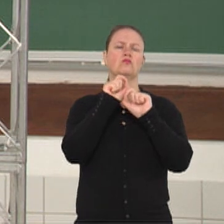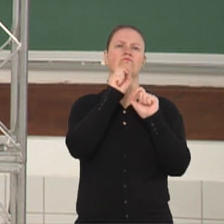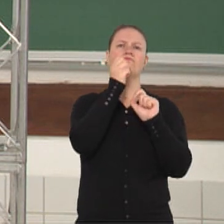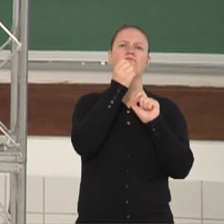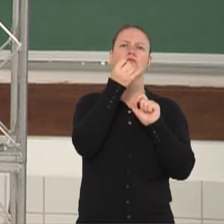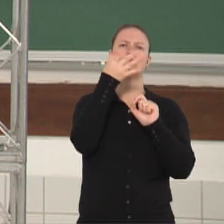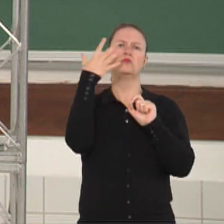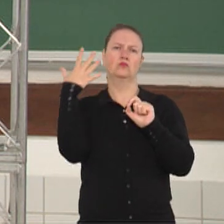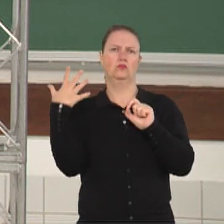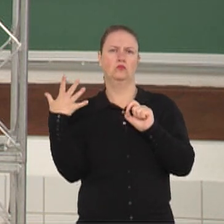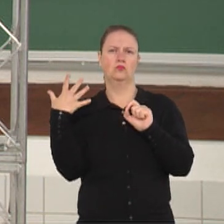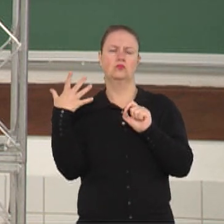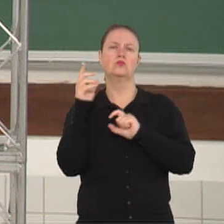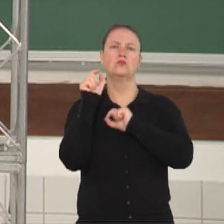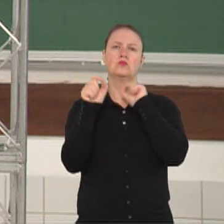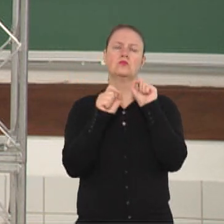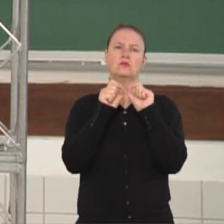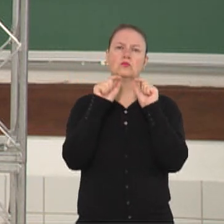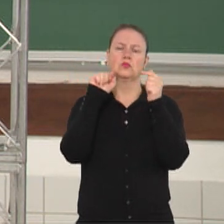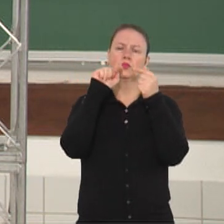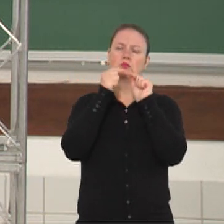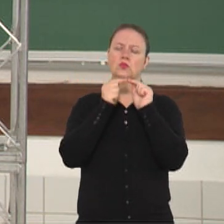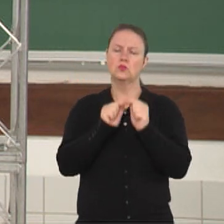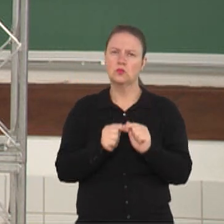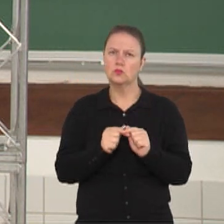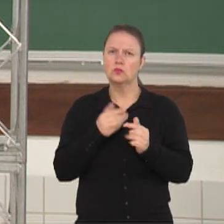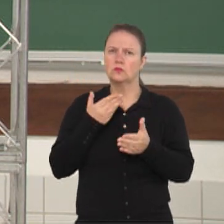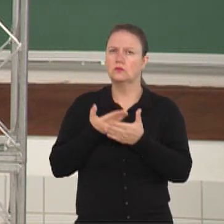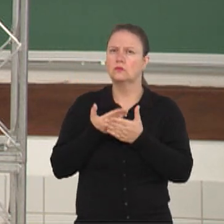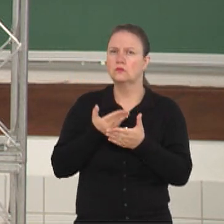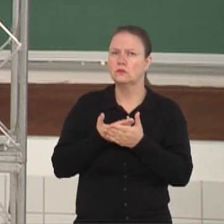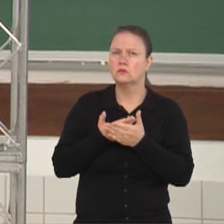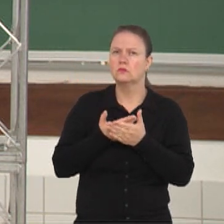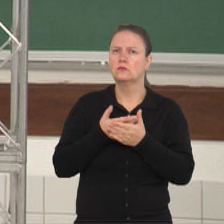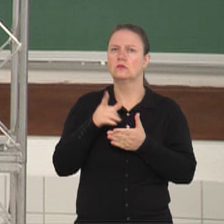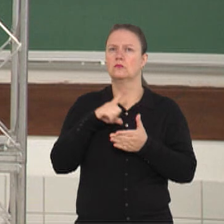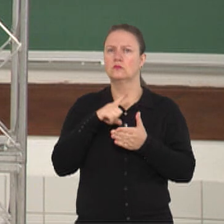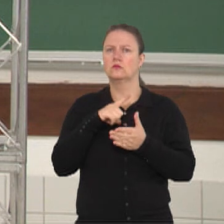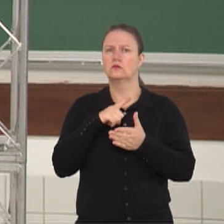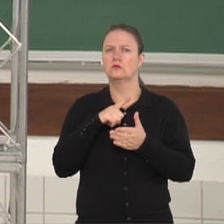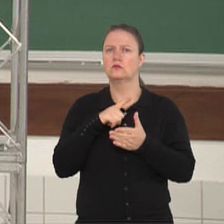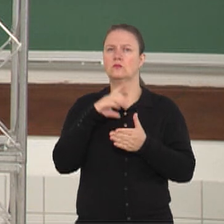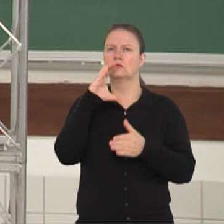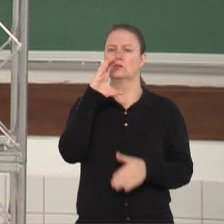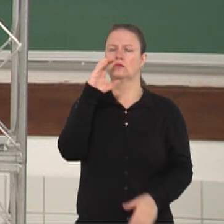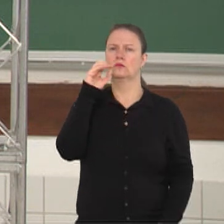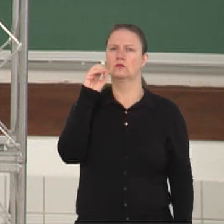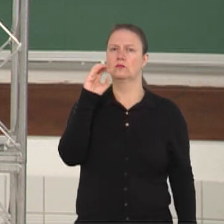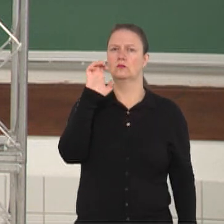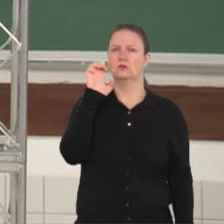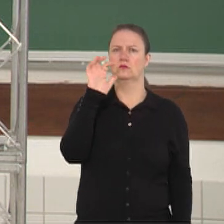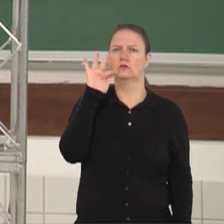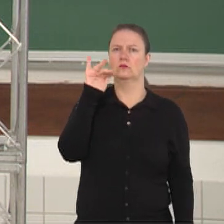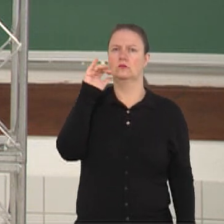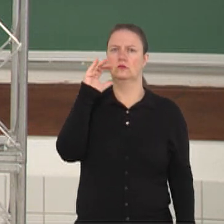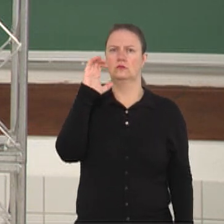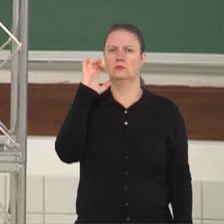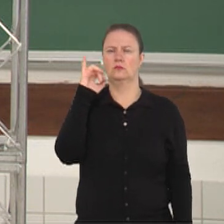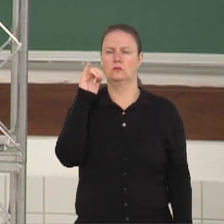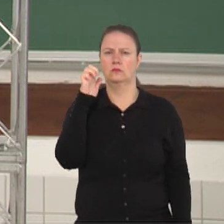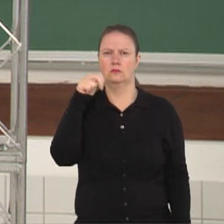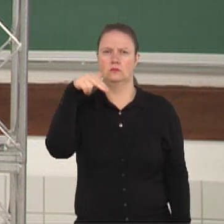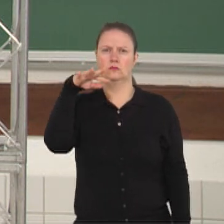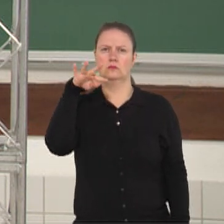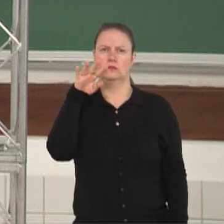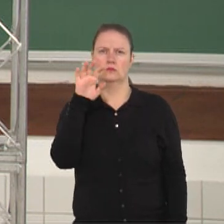a relação, o estudo da função quadrática passa pelos seus coeficientes. Se você